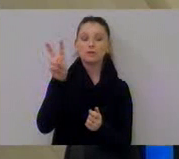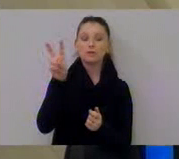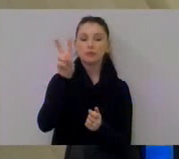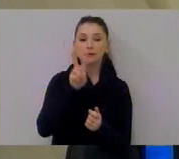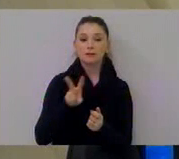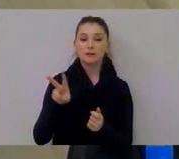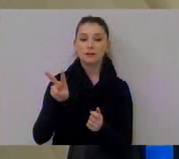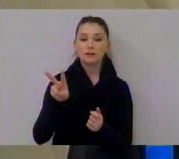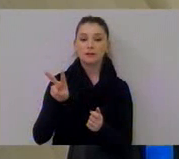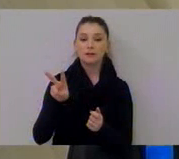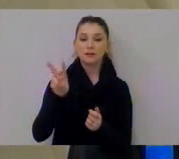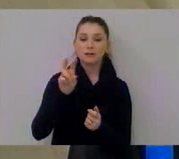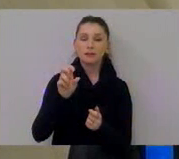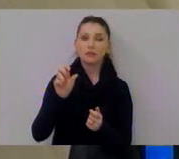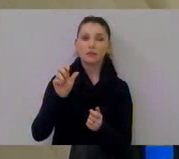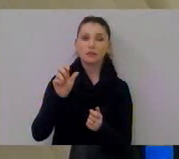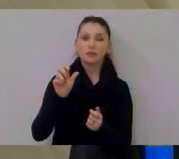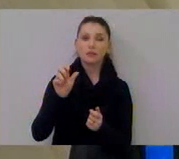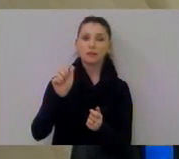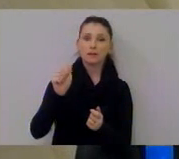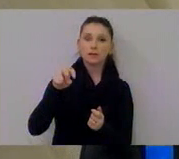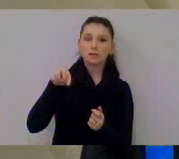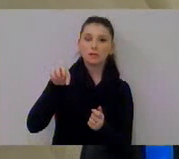vereador Antônio Manuel.